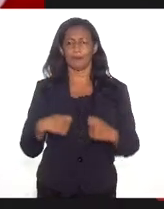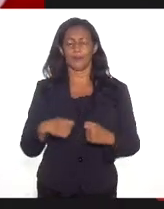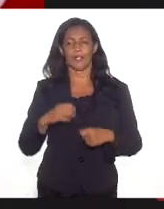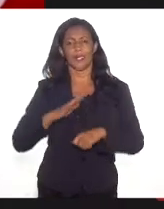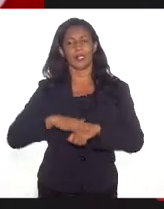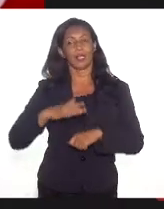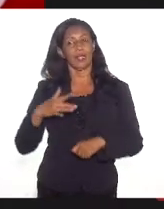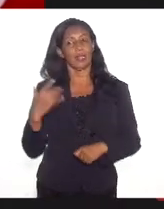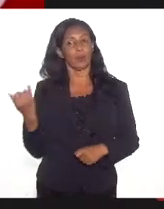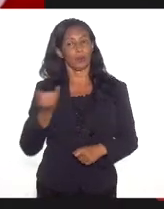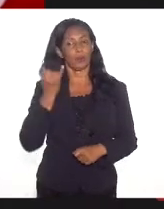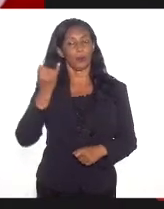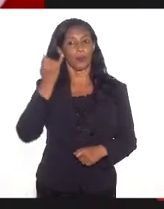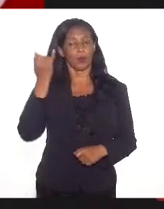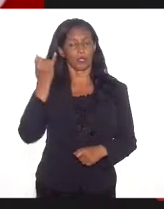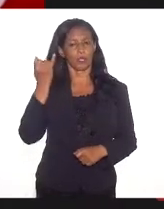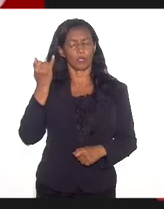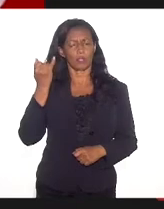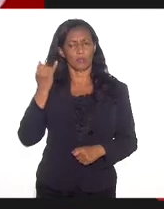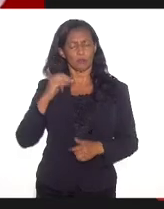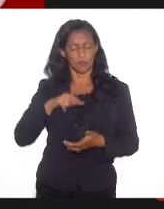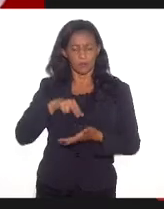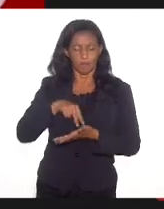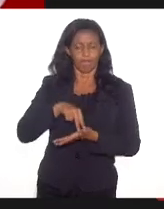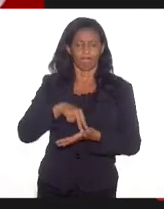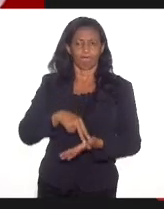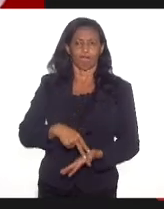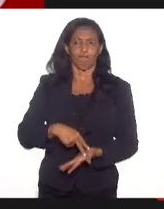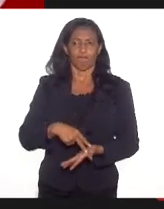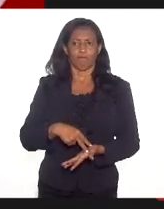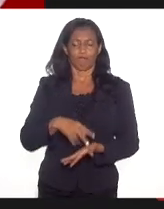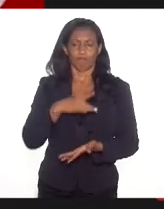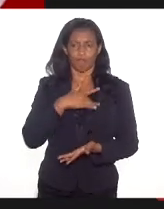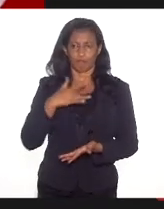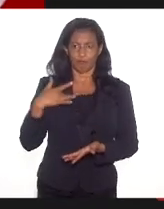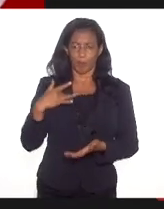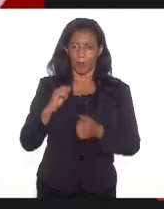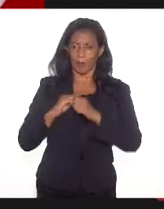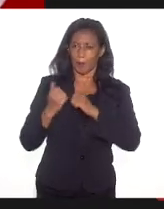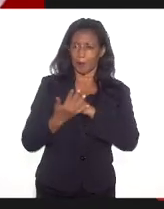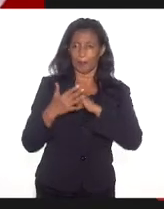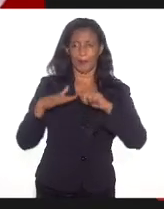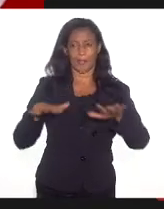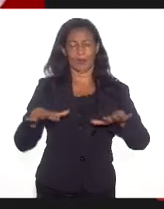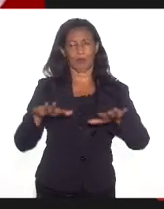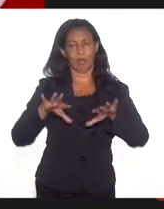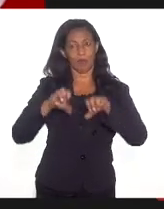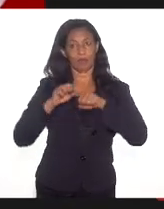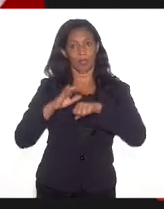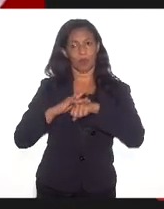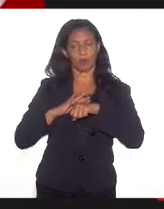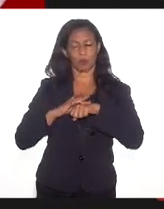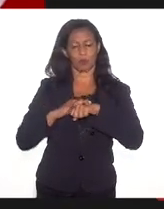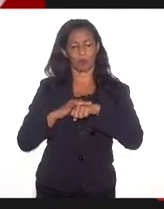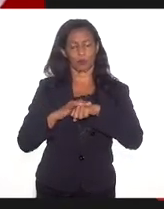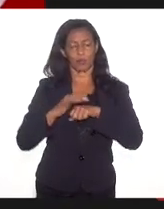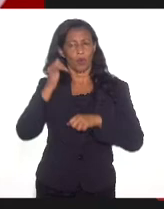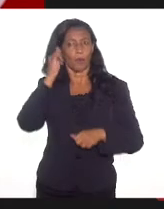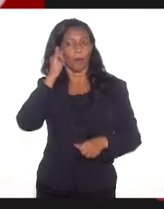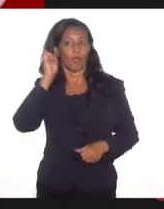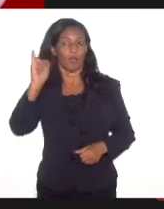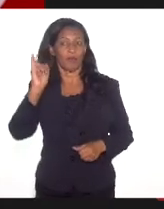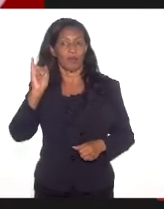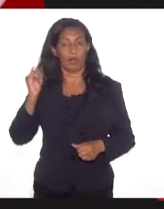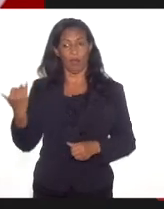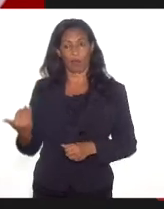importante pra gente superar a pandemia né então falar de alimentação hoje é para além de combater a